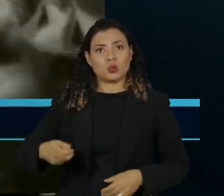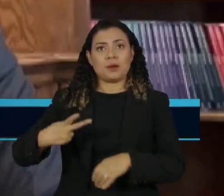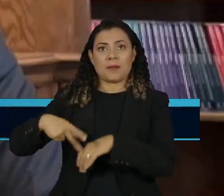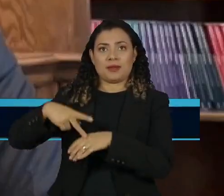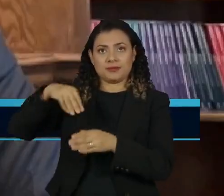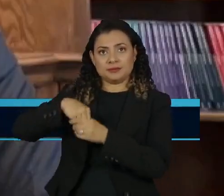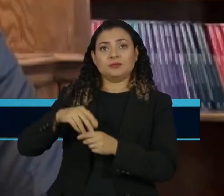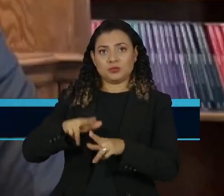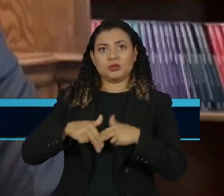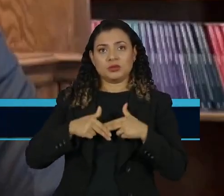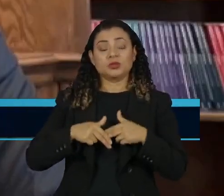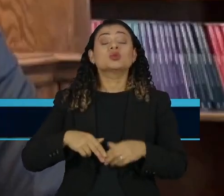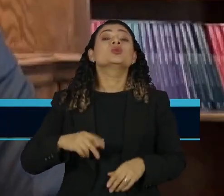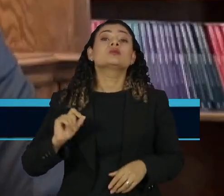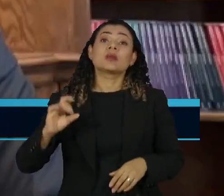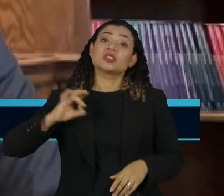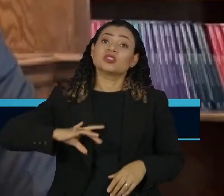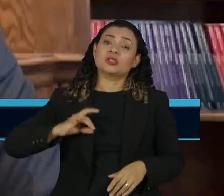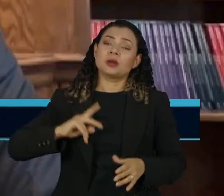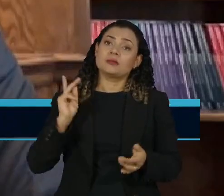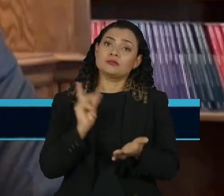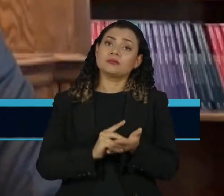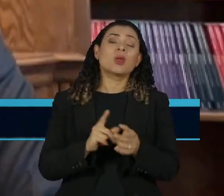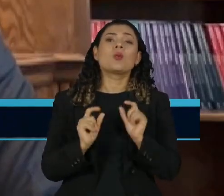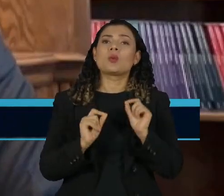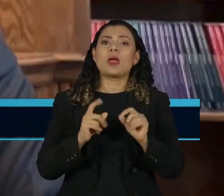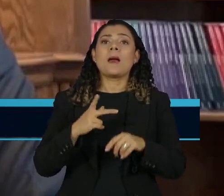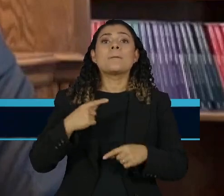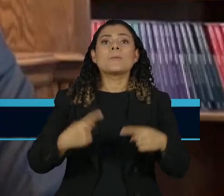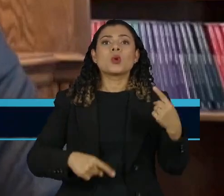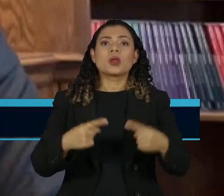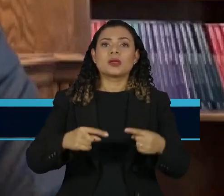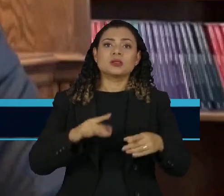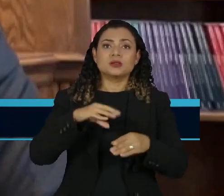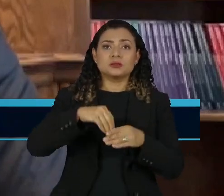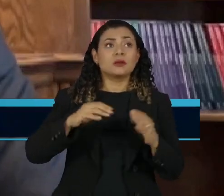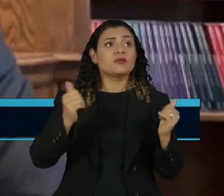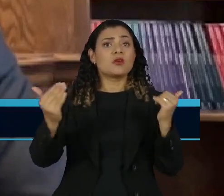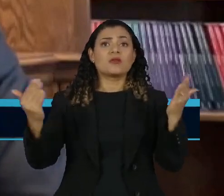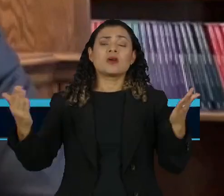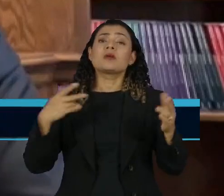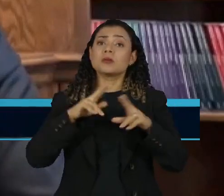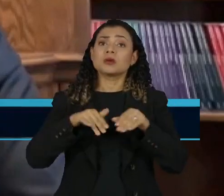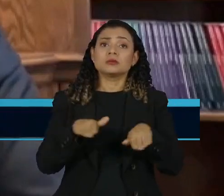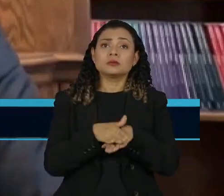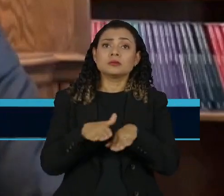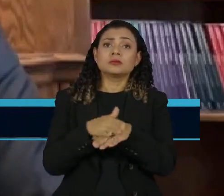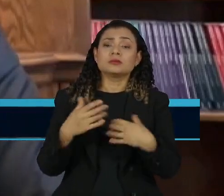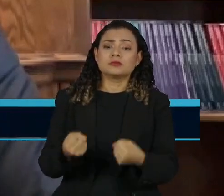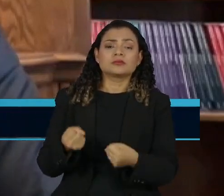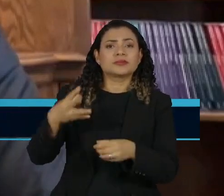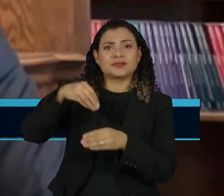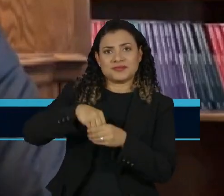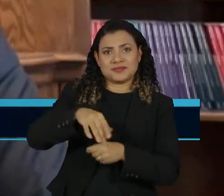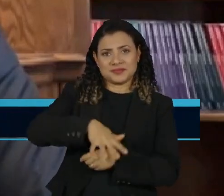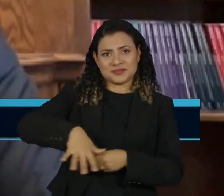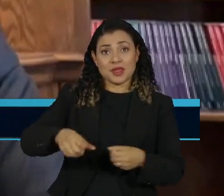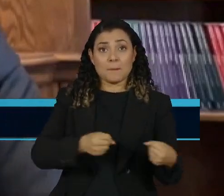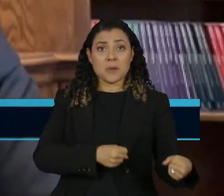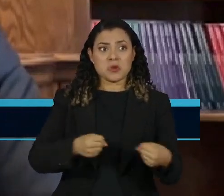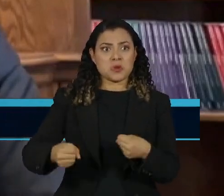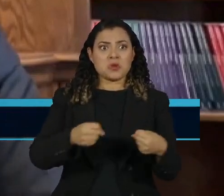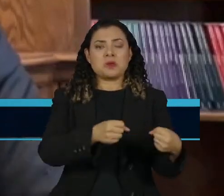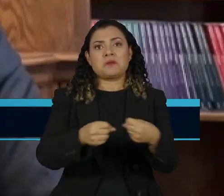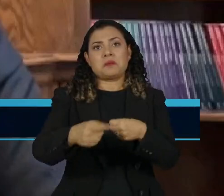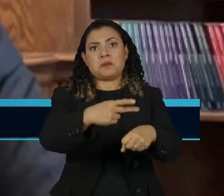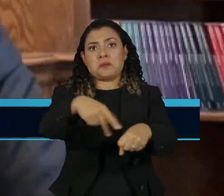país. O Chile é claramente um exemplo dessa visão de política externa em que potências menores são subordinadas ao jogo maior das grandes potências, né? Então, a